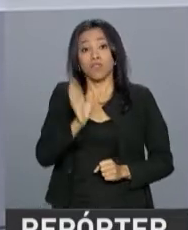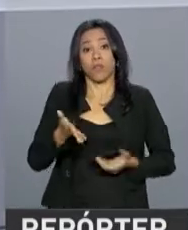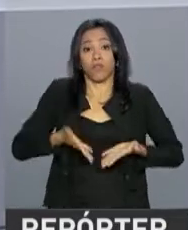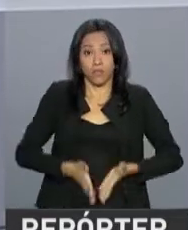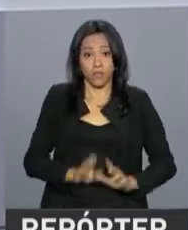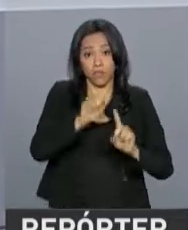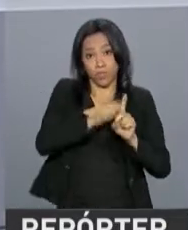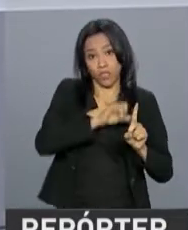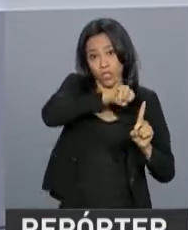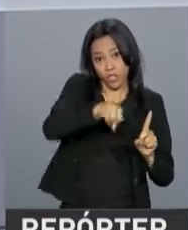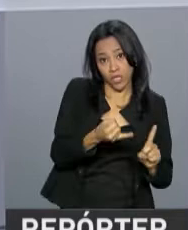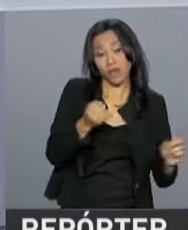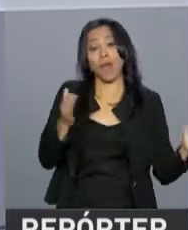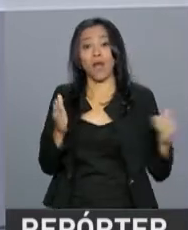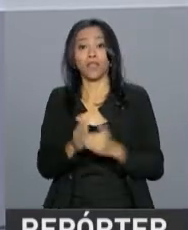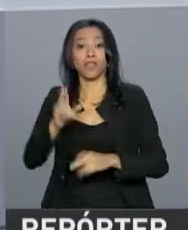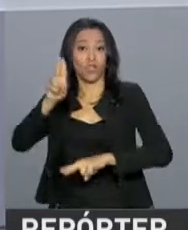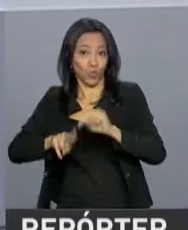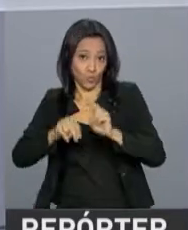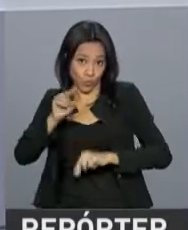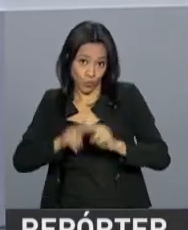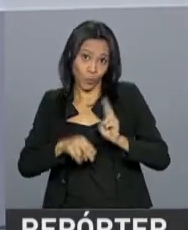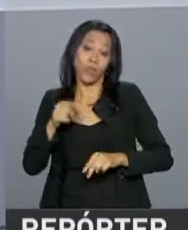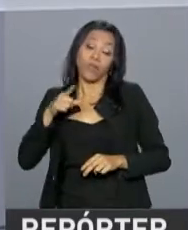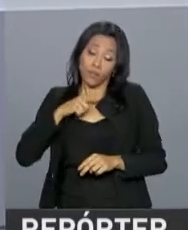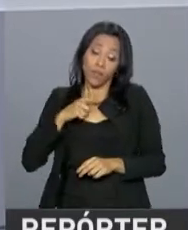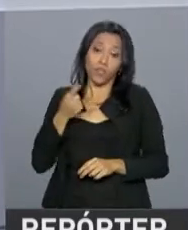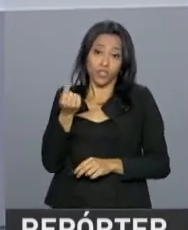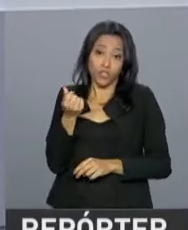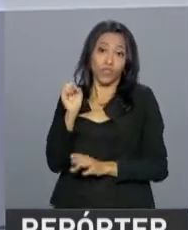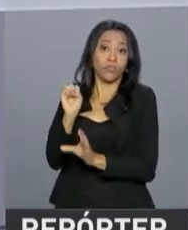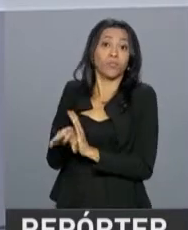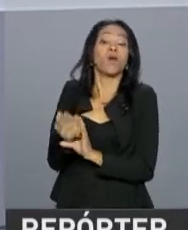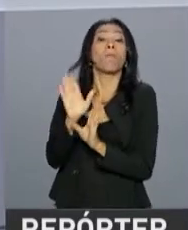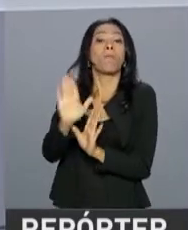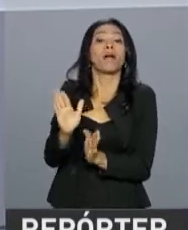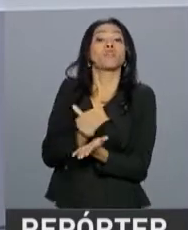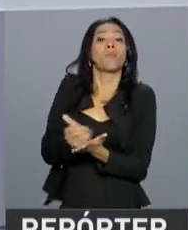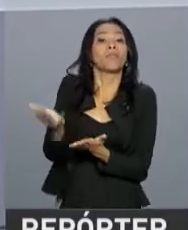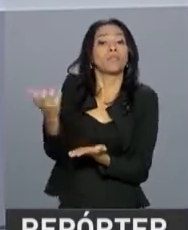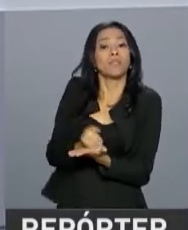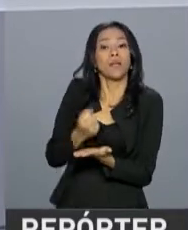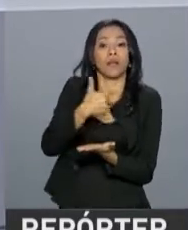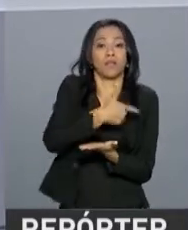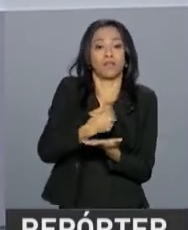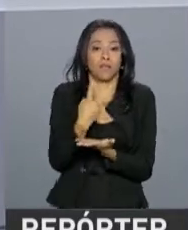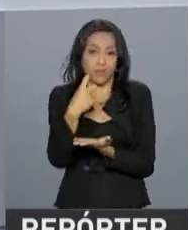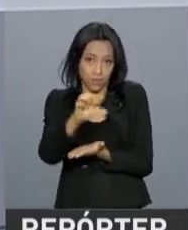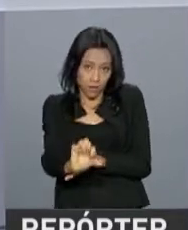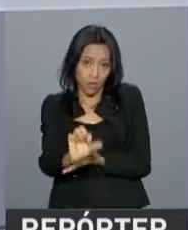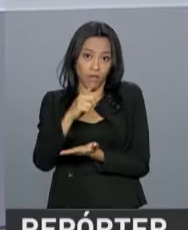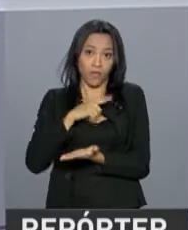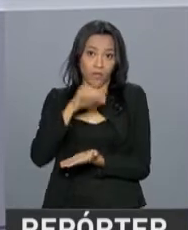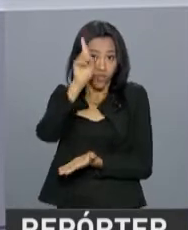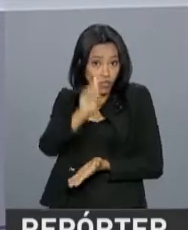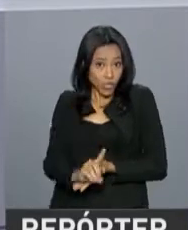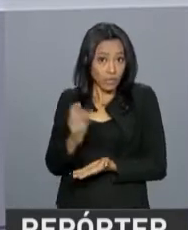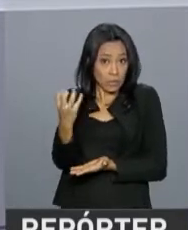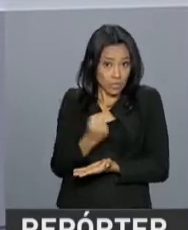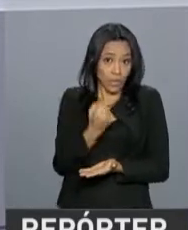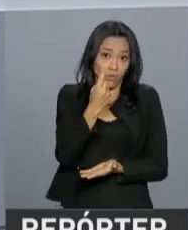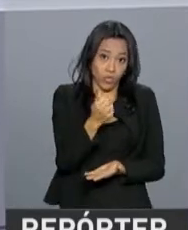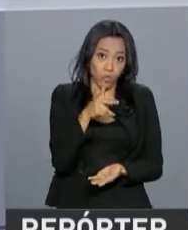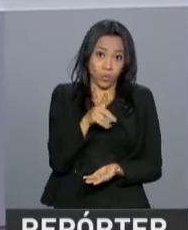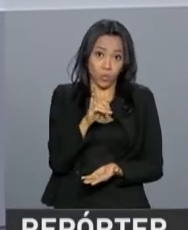janeiro e junho terá um recurso disponível para saque no primeiro semestre de 2009 têm direito ao abono salarial do pis/pasep